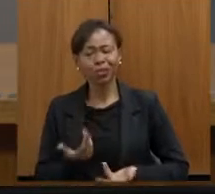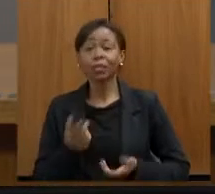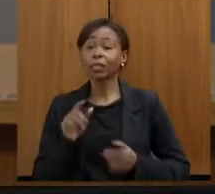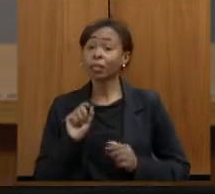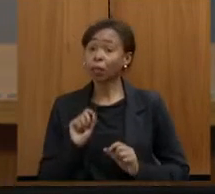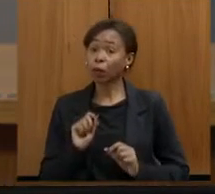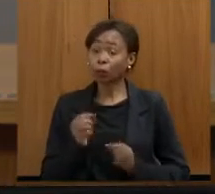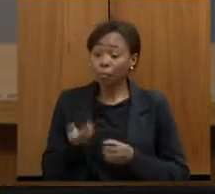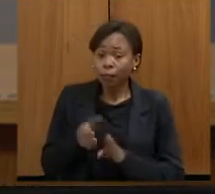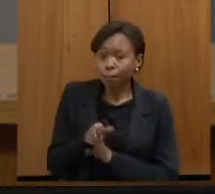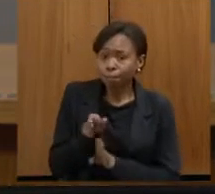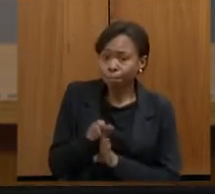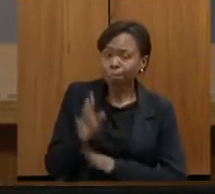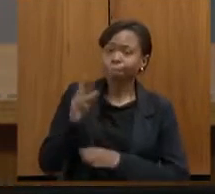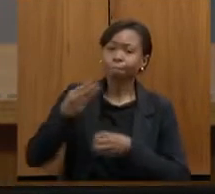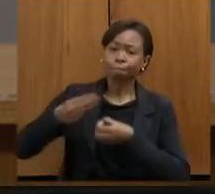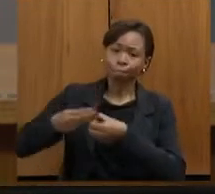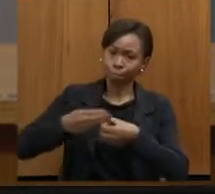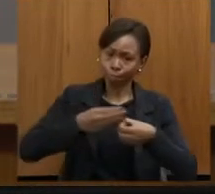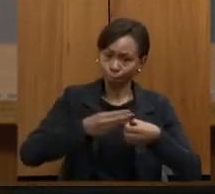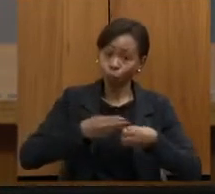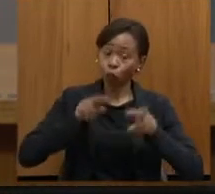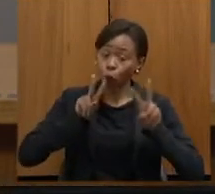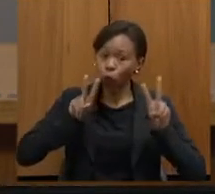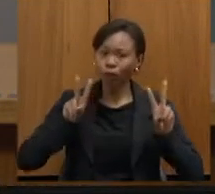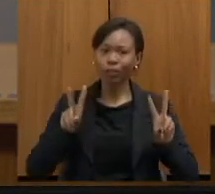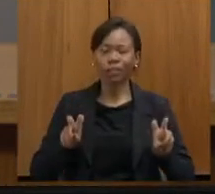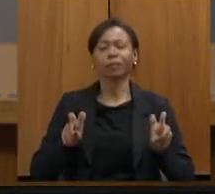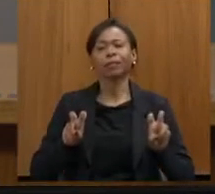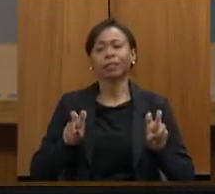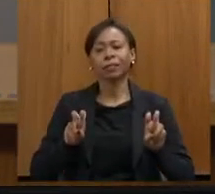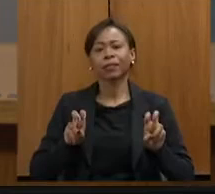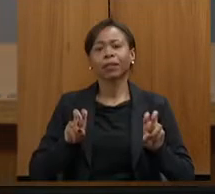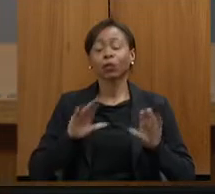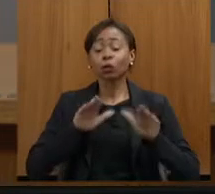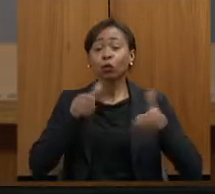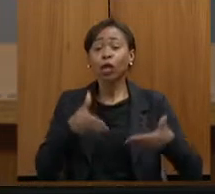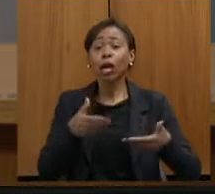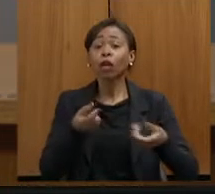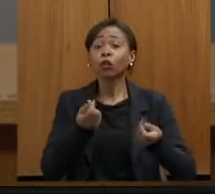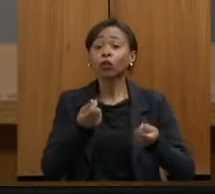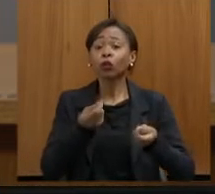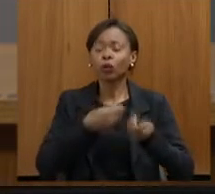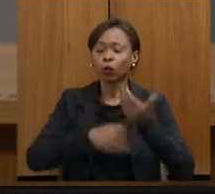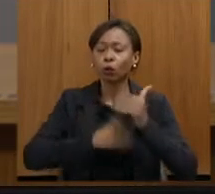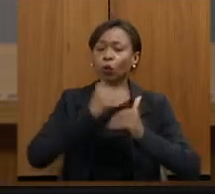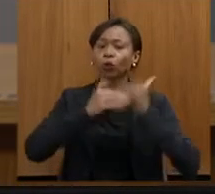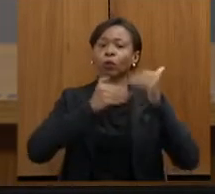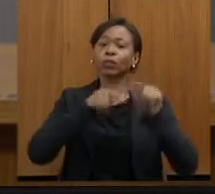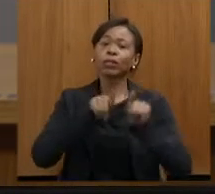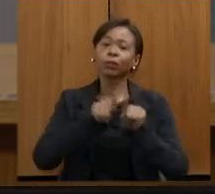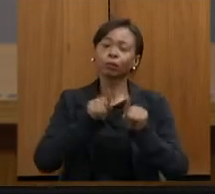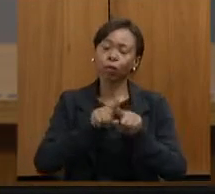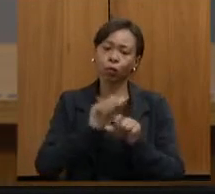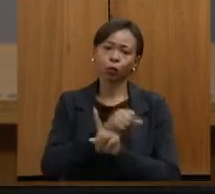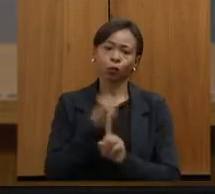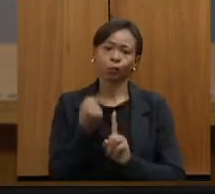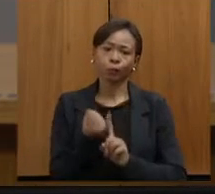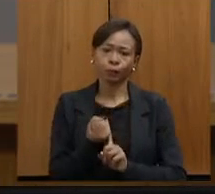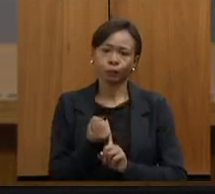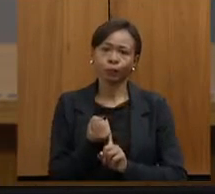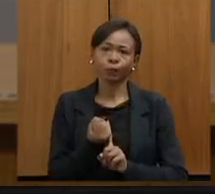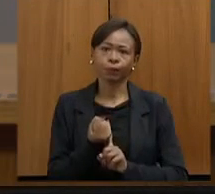para o município é focar no seu desenvolvimento econômico, apoiado do seu desenvolvimento social. Então, a gente tem